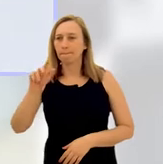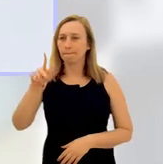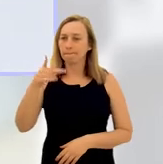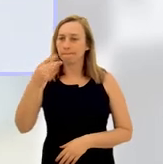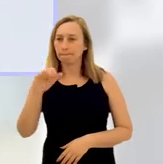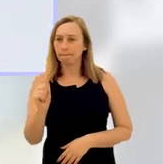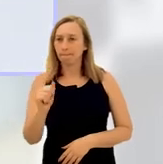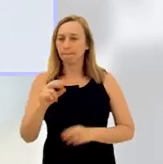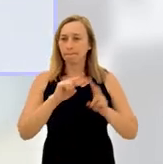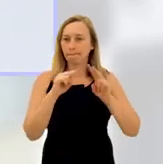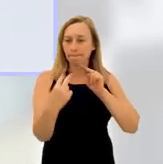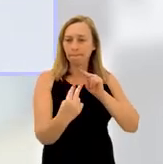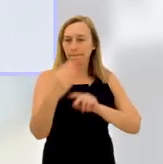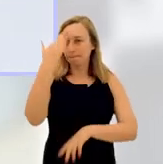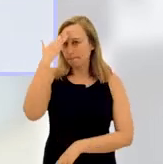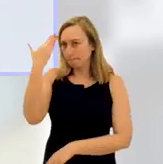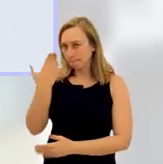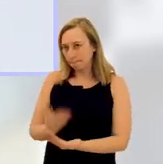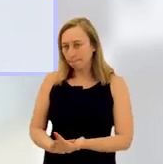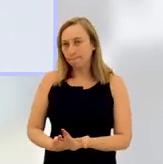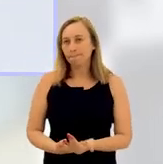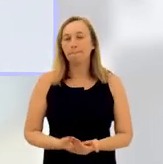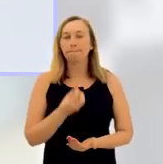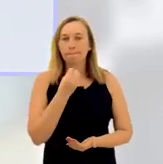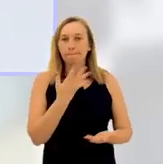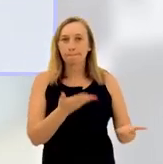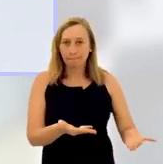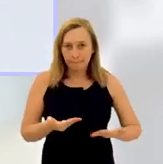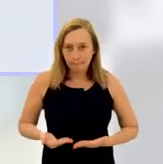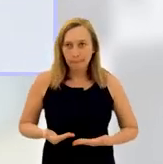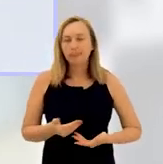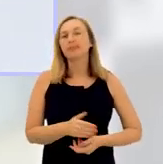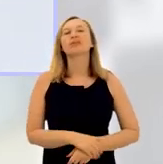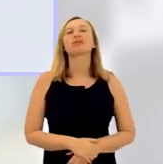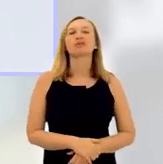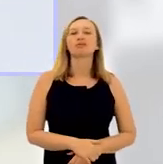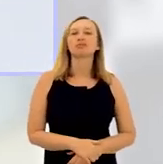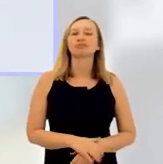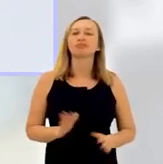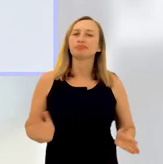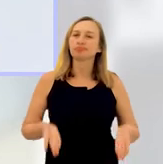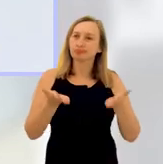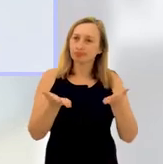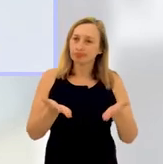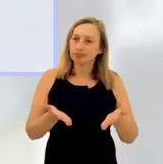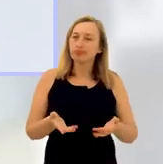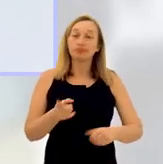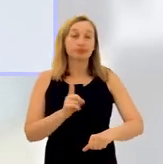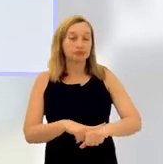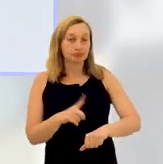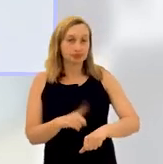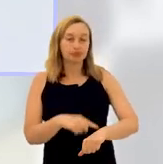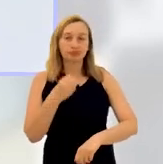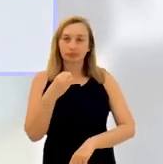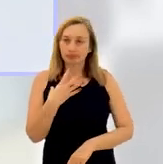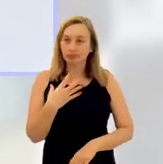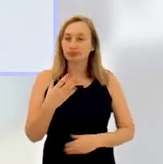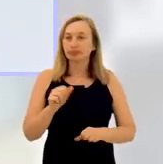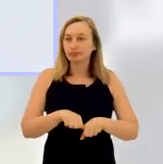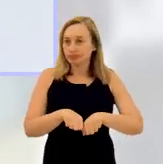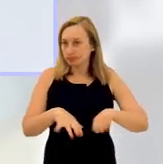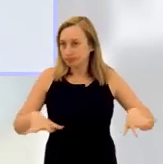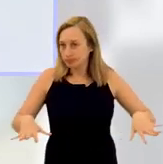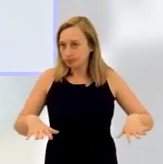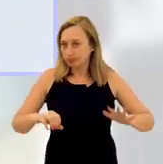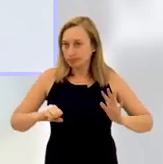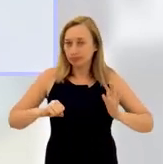Penha Virtual. Então, assim, eu creio que foi muito bem-vinda essa iniciativa, veio em boa hora.